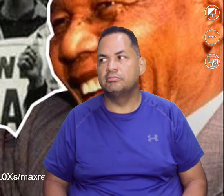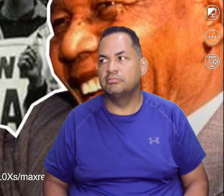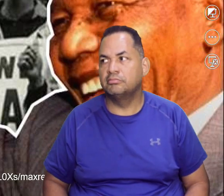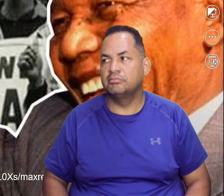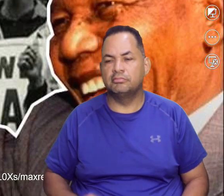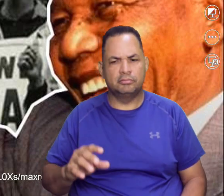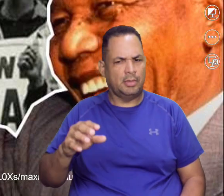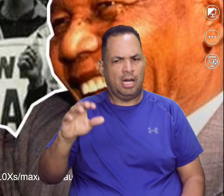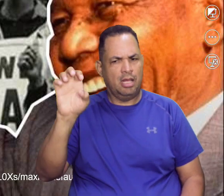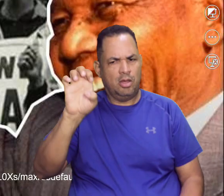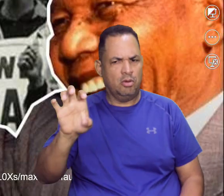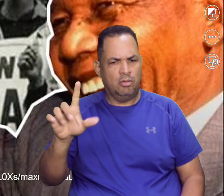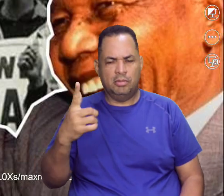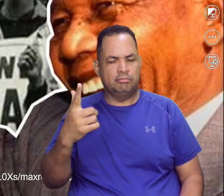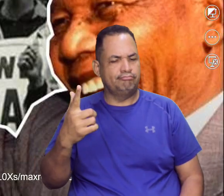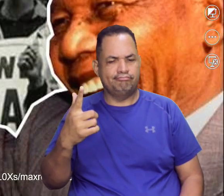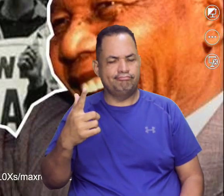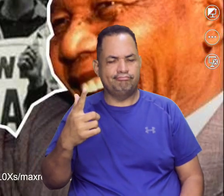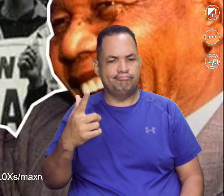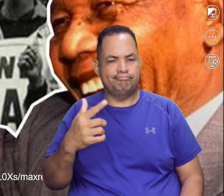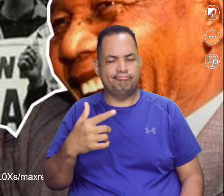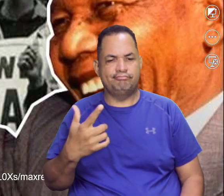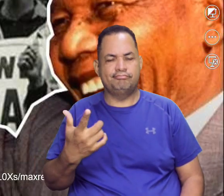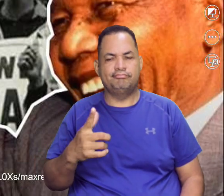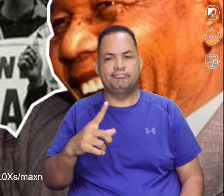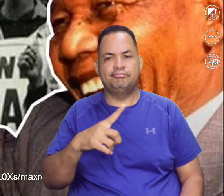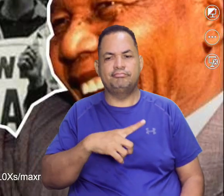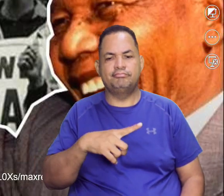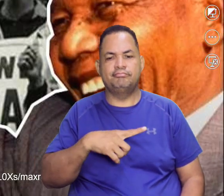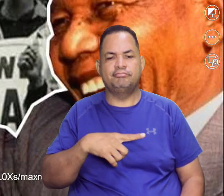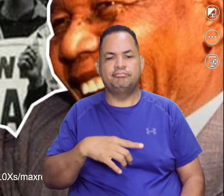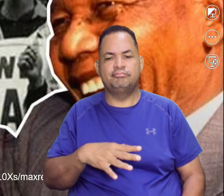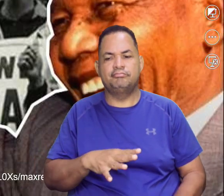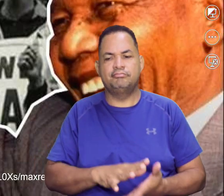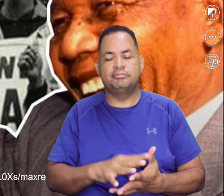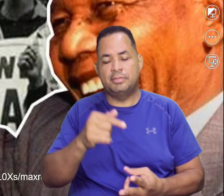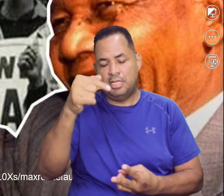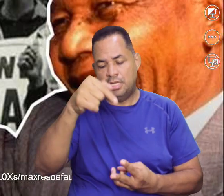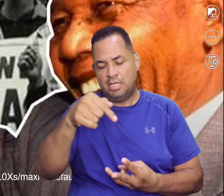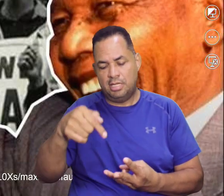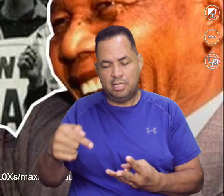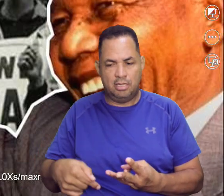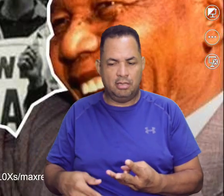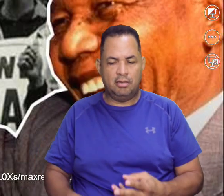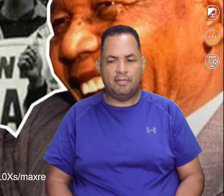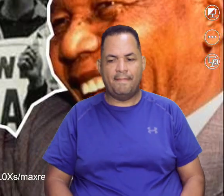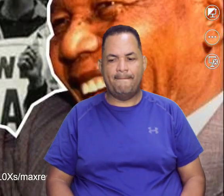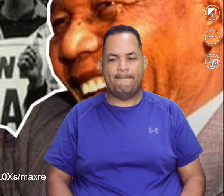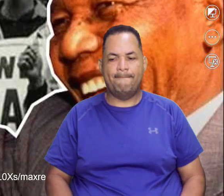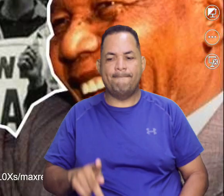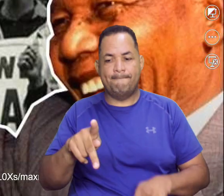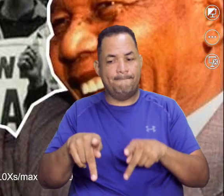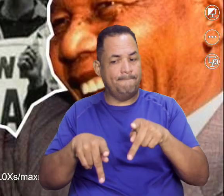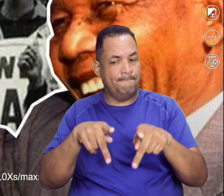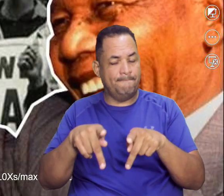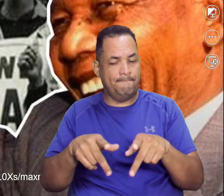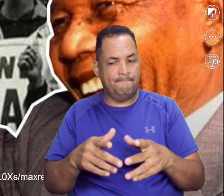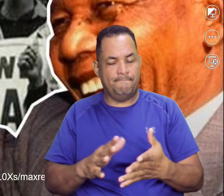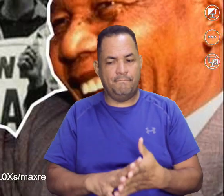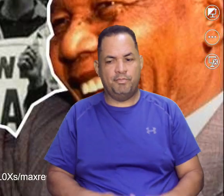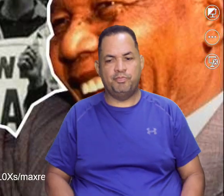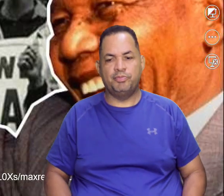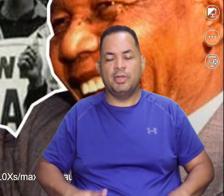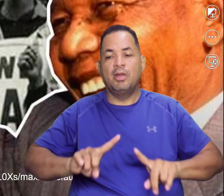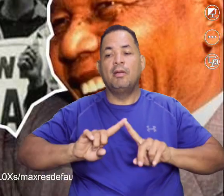Na Europa, não. Então, você vai ter aí o território habitado pelos nativos, ingleses e holandeses. Só